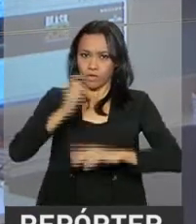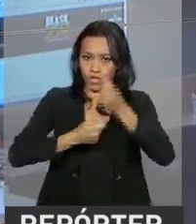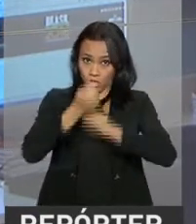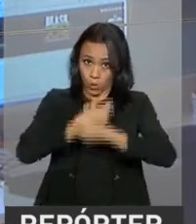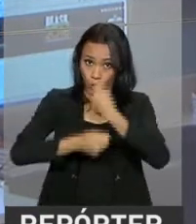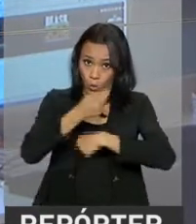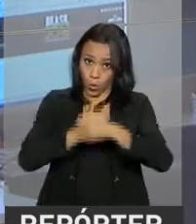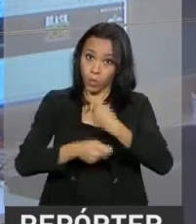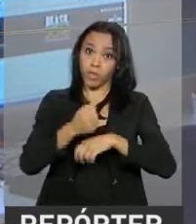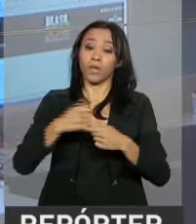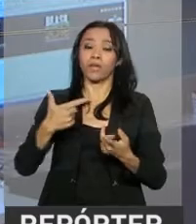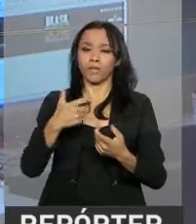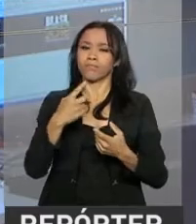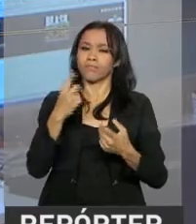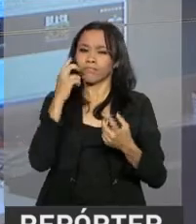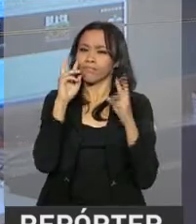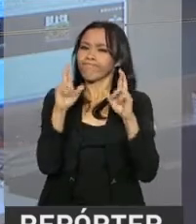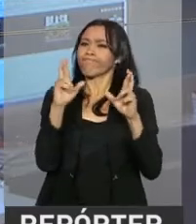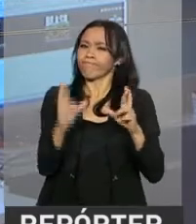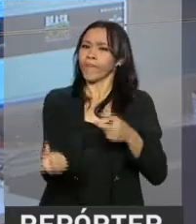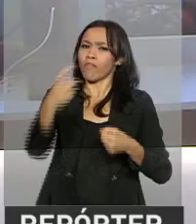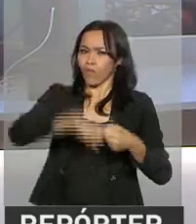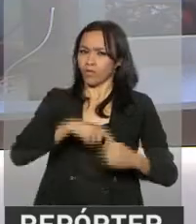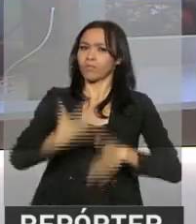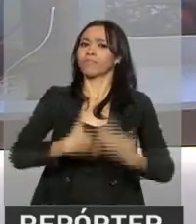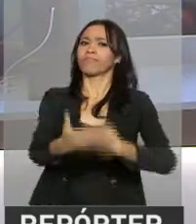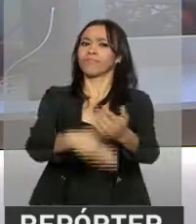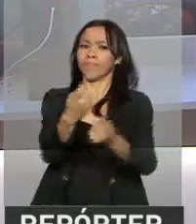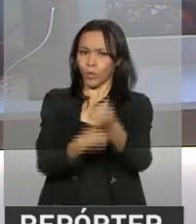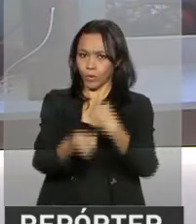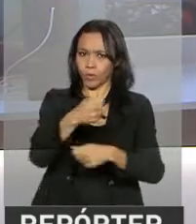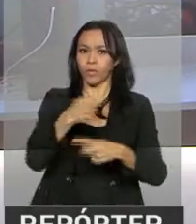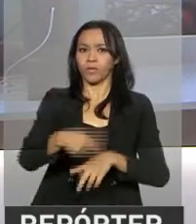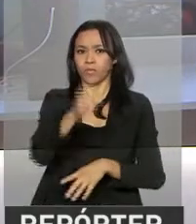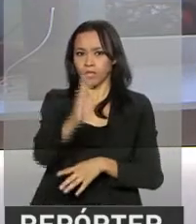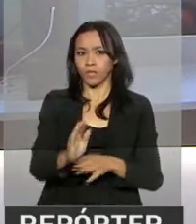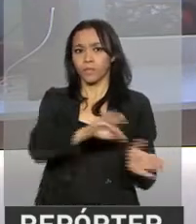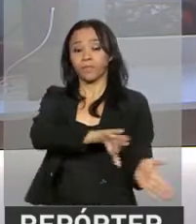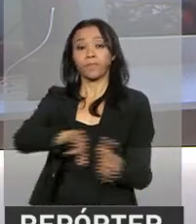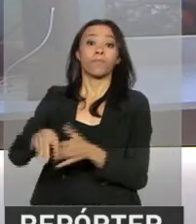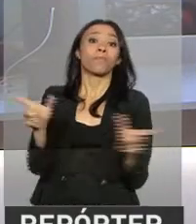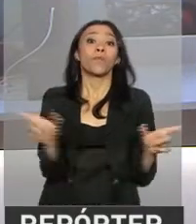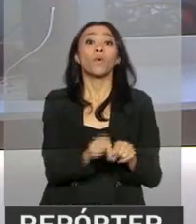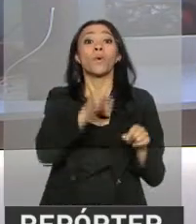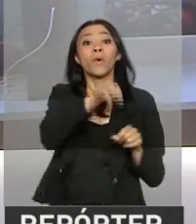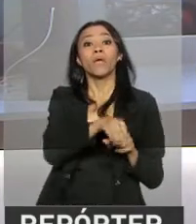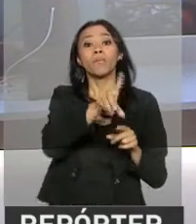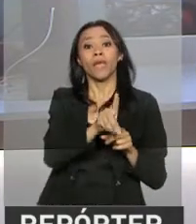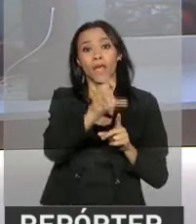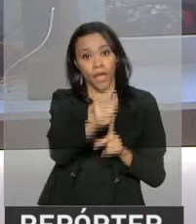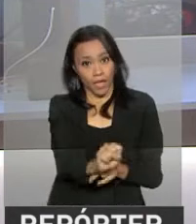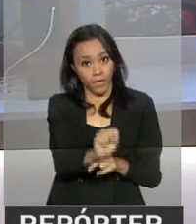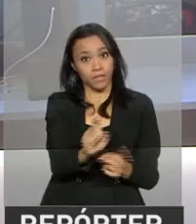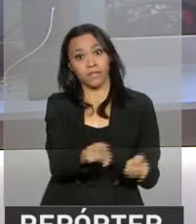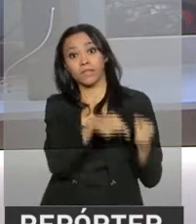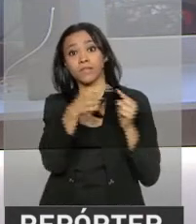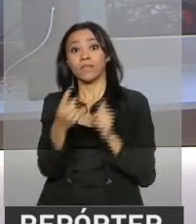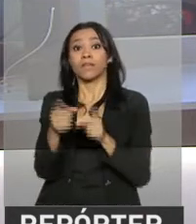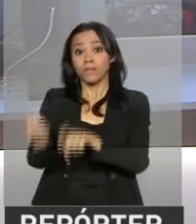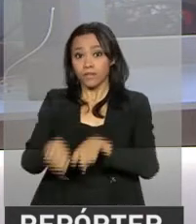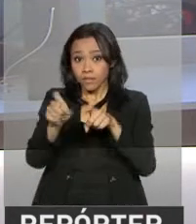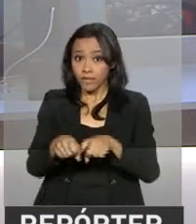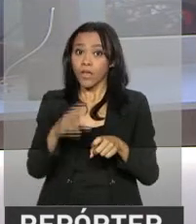preveem A retomada do crescimento da economia o ministro do Desenvolvimento Social e Agrário Osmar Terra